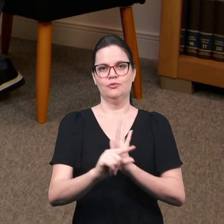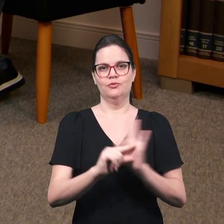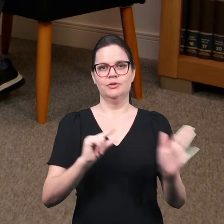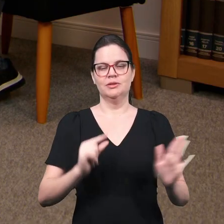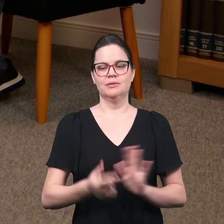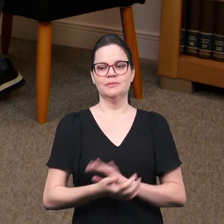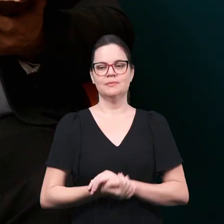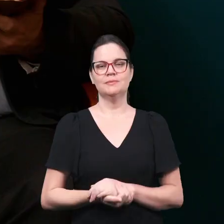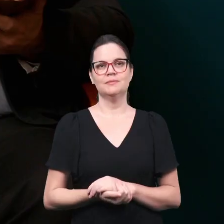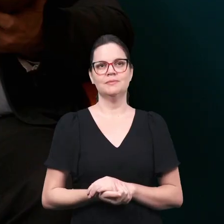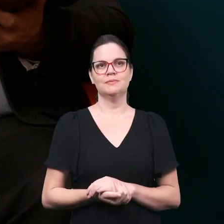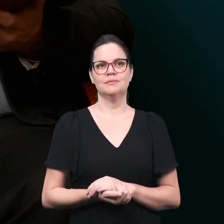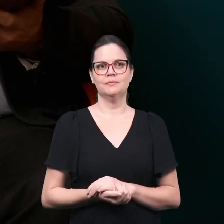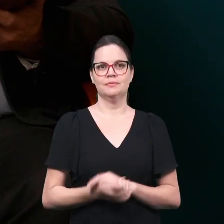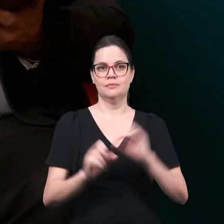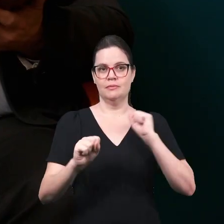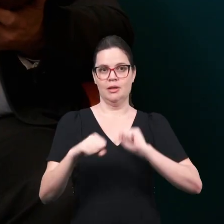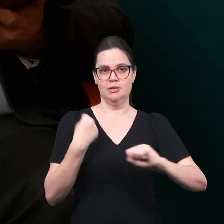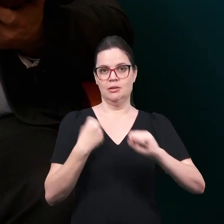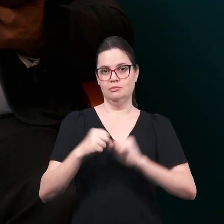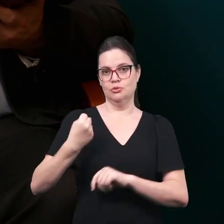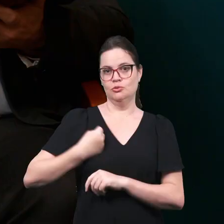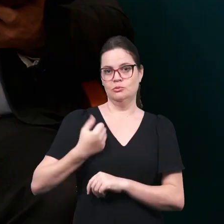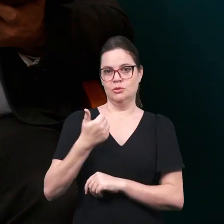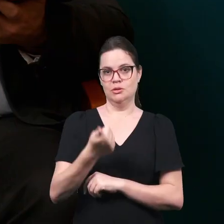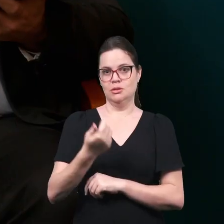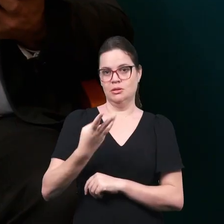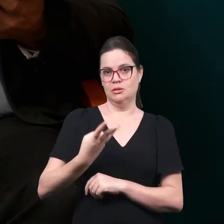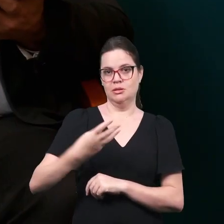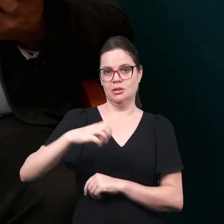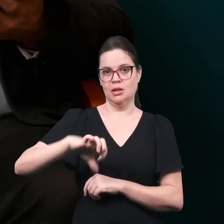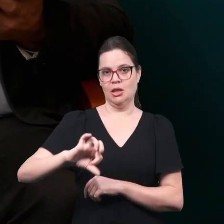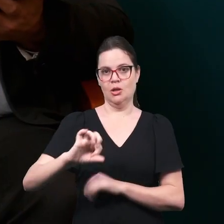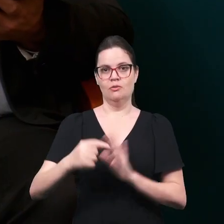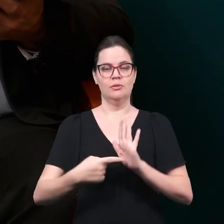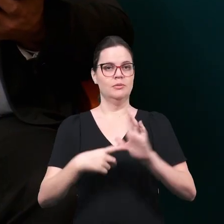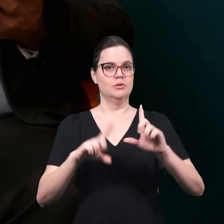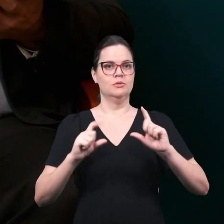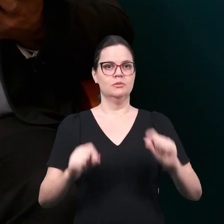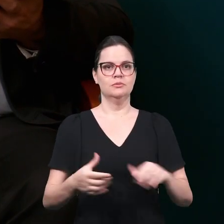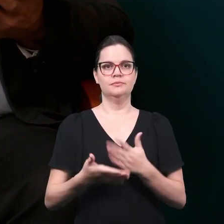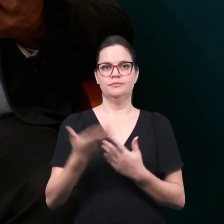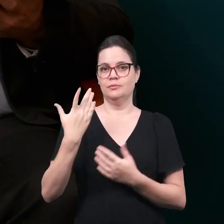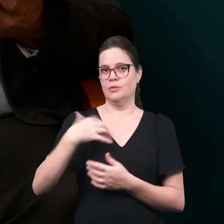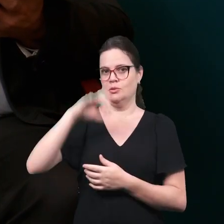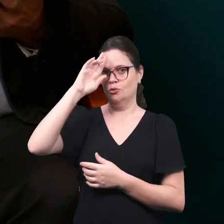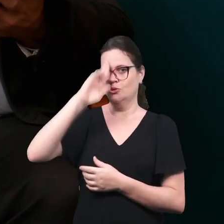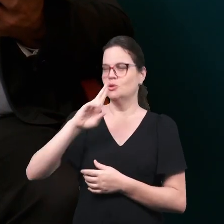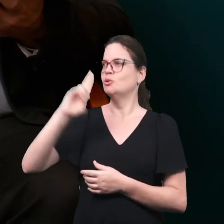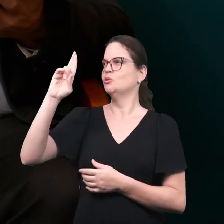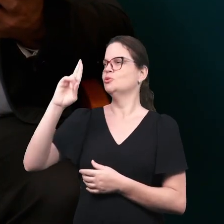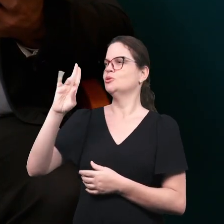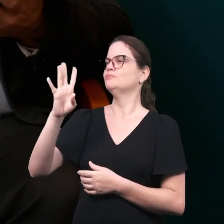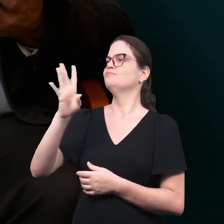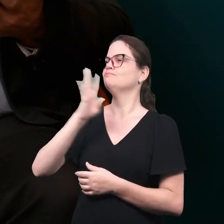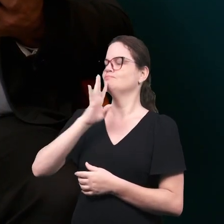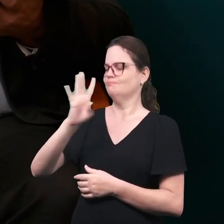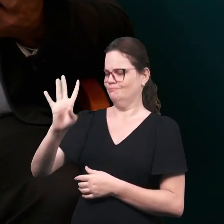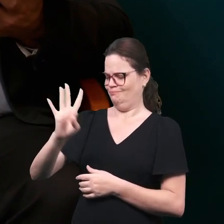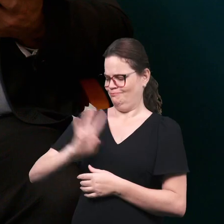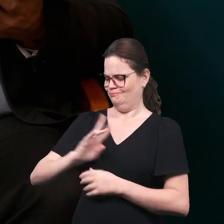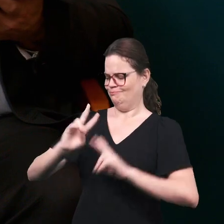tema. O Salmo 139, verso 1, nos diz assim: Senhor, tu me sondaste e